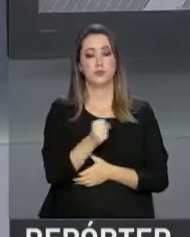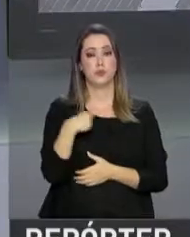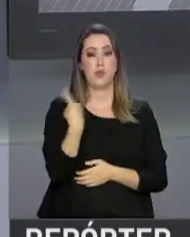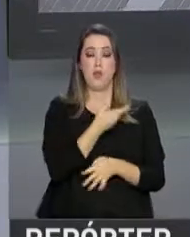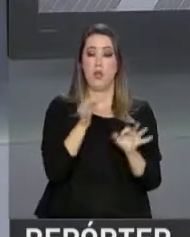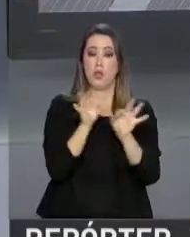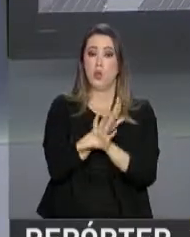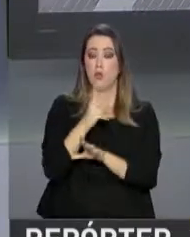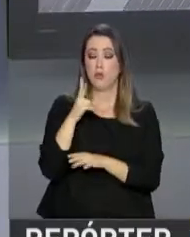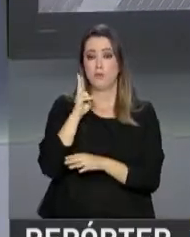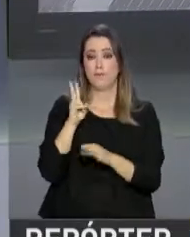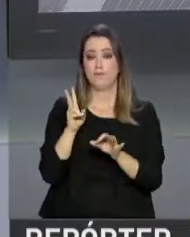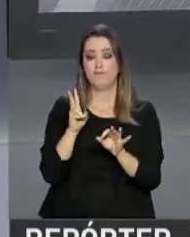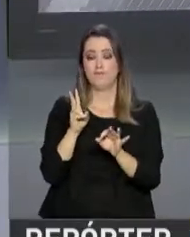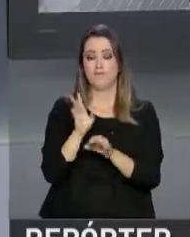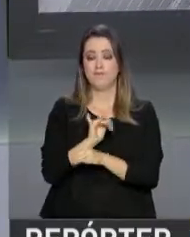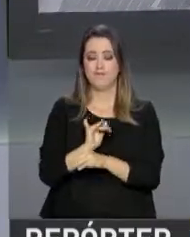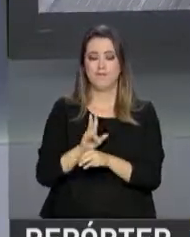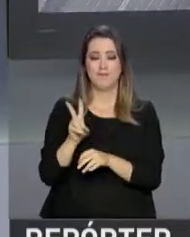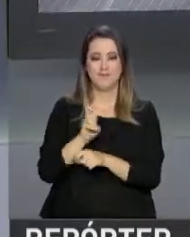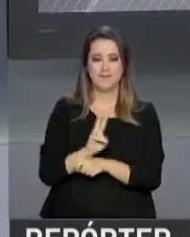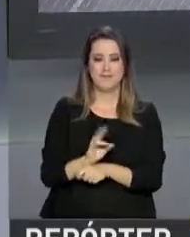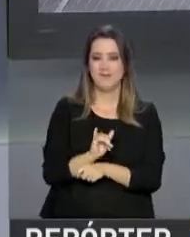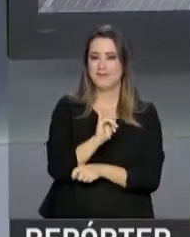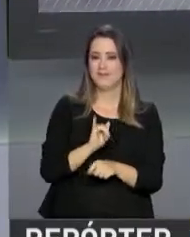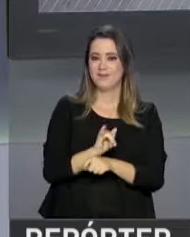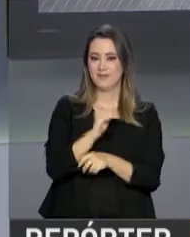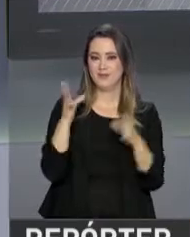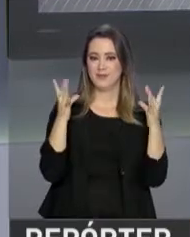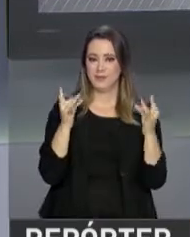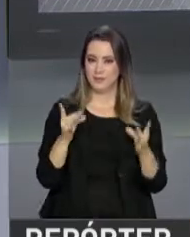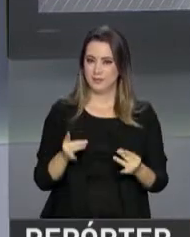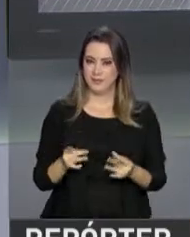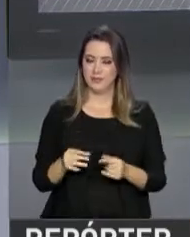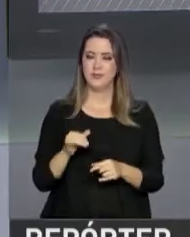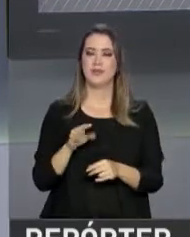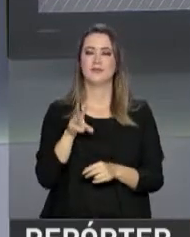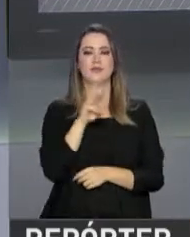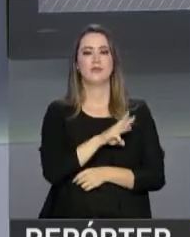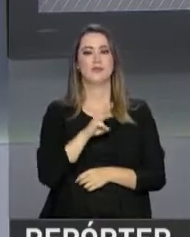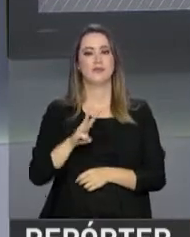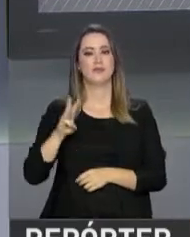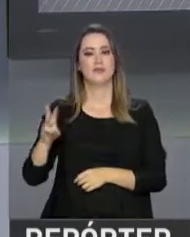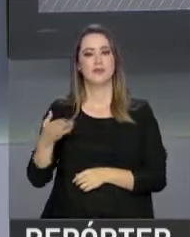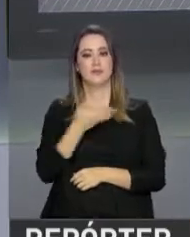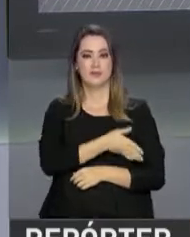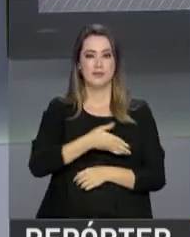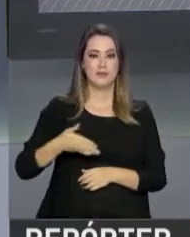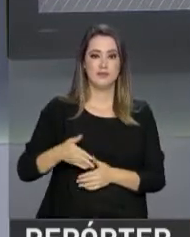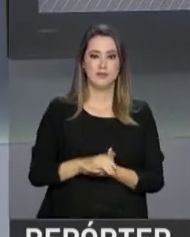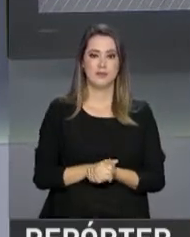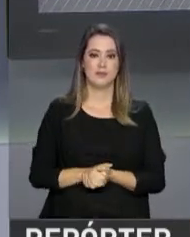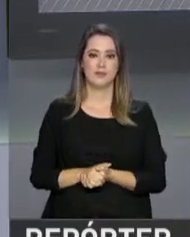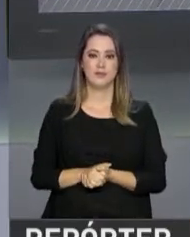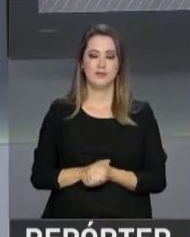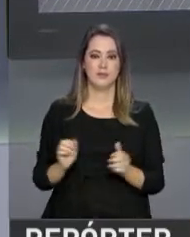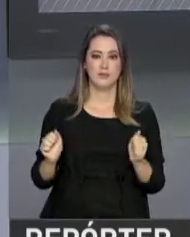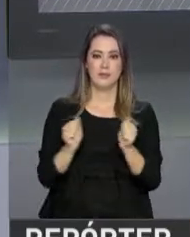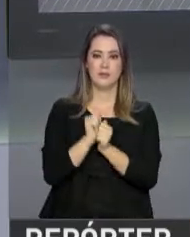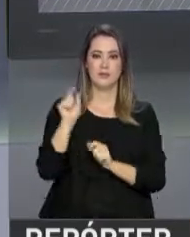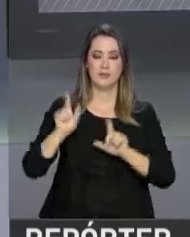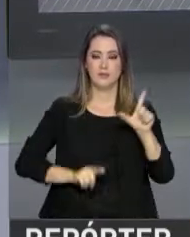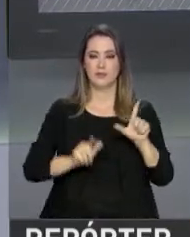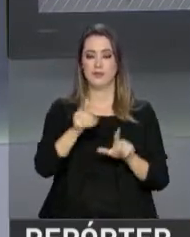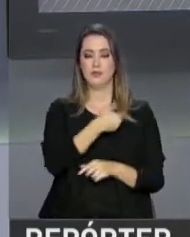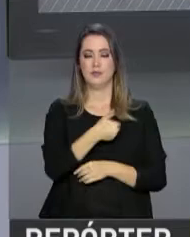ficamos por aqui você pode rever as reportagens no youtube e toda a nossa programação também está na página da nbr na internet continue